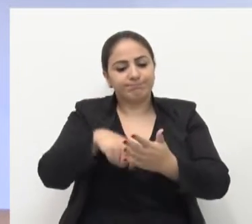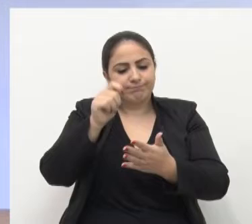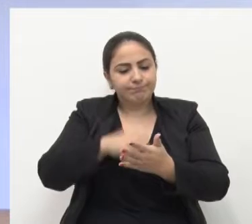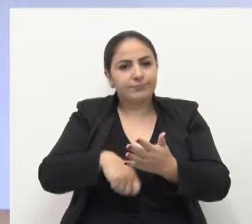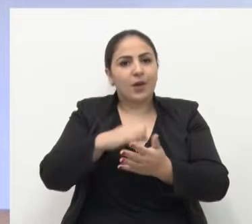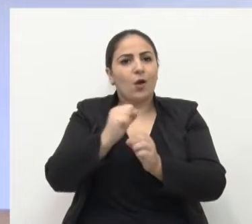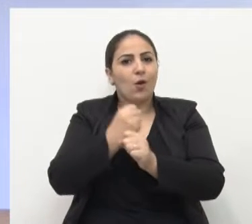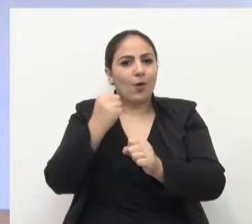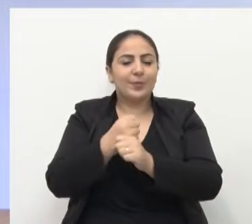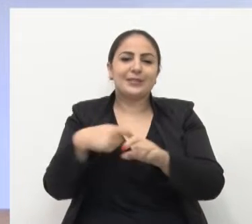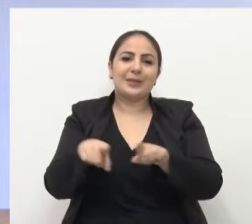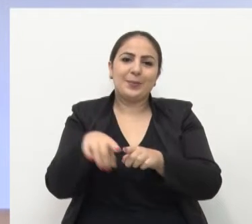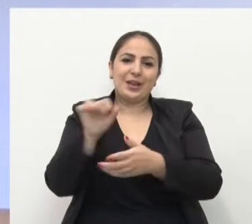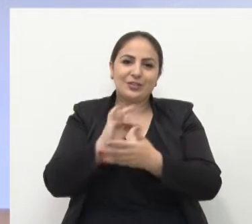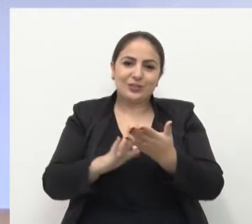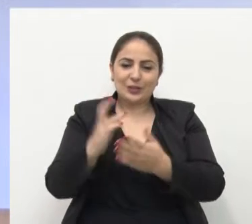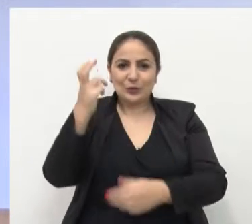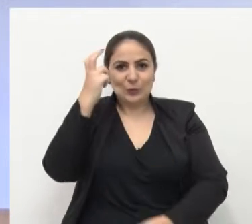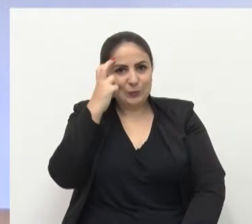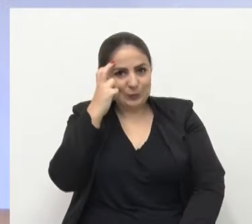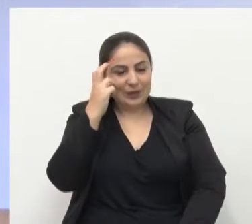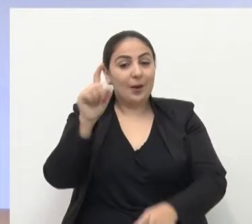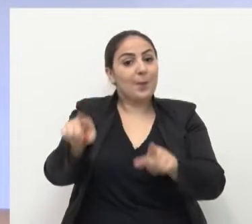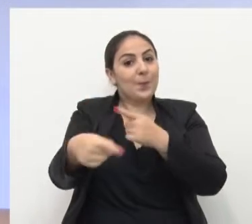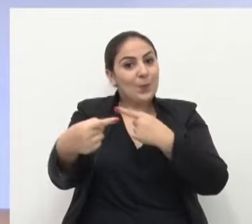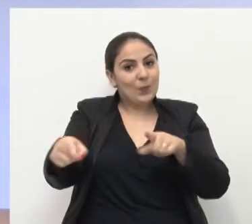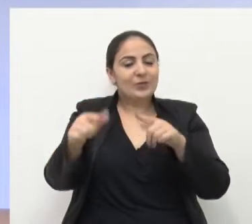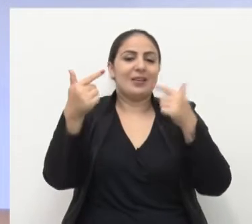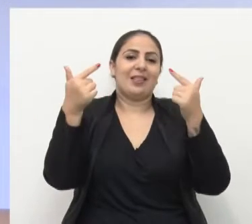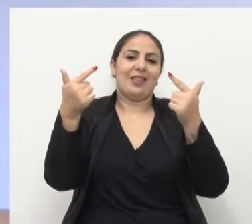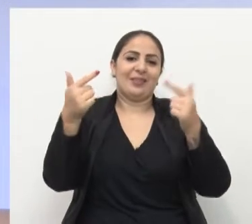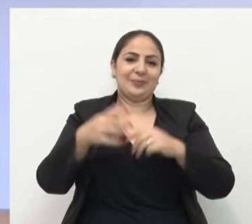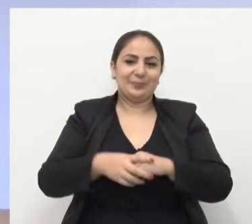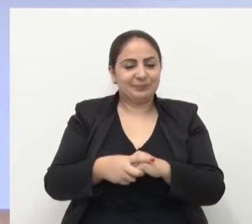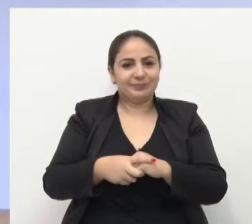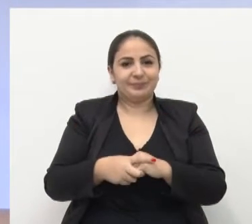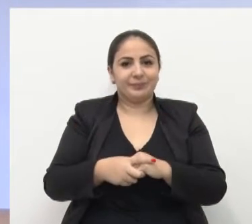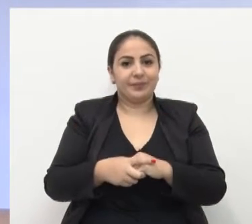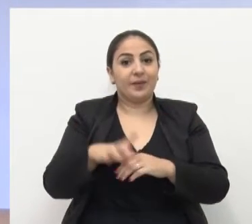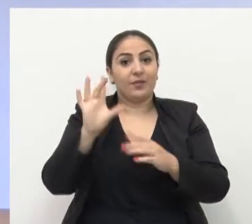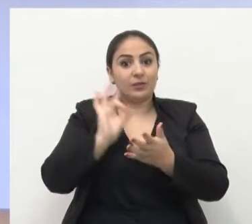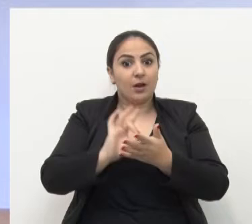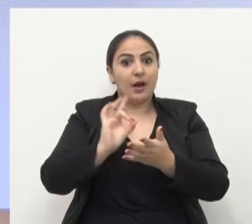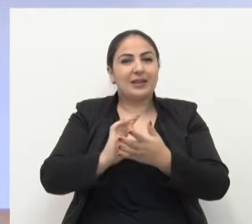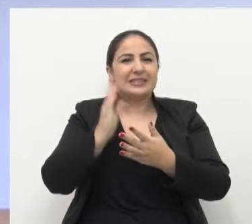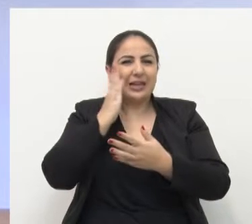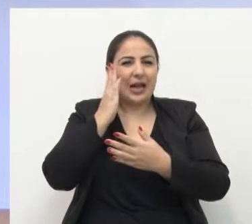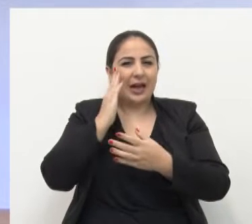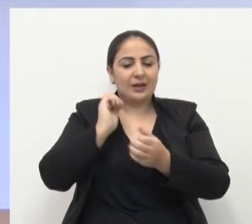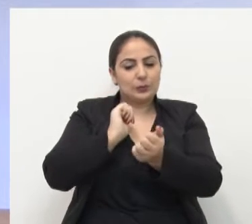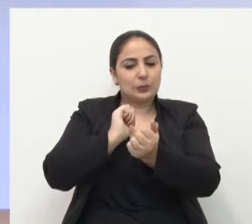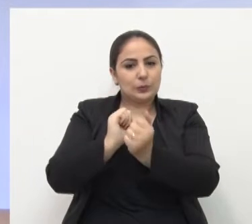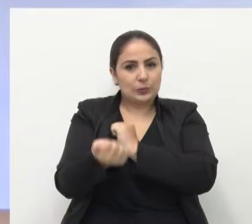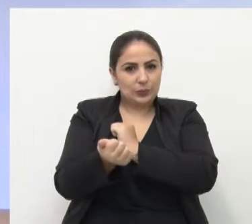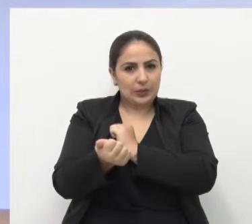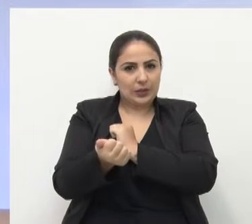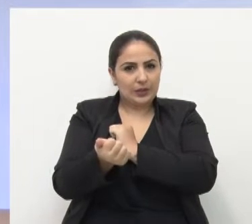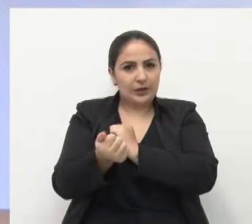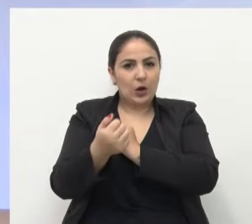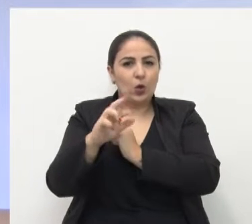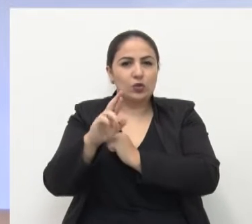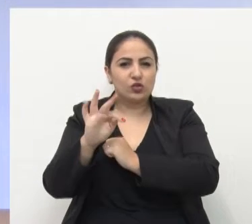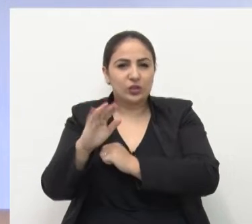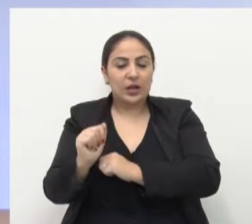assinatura de obras e atividades de cultura música e lazer a tradicional meia maratona e rústica dos